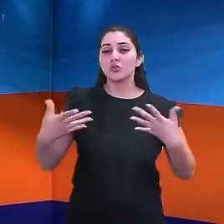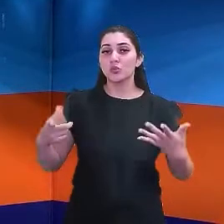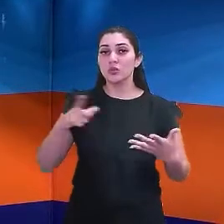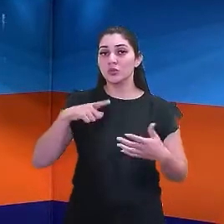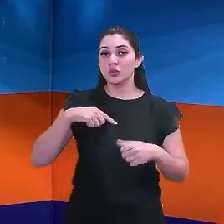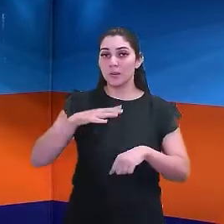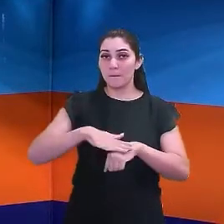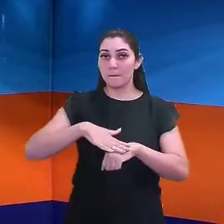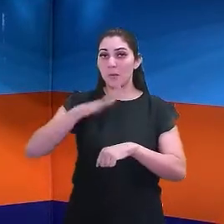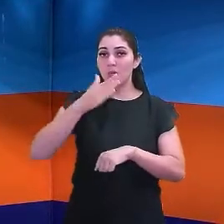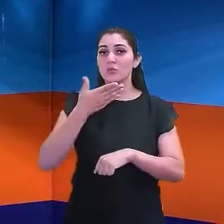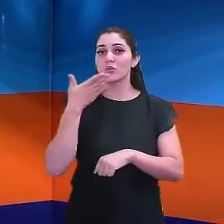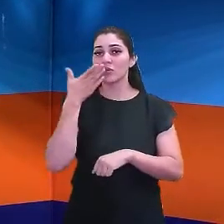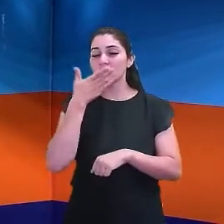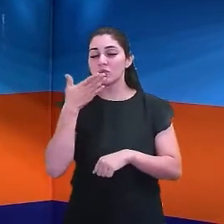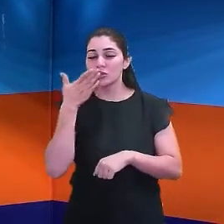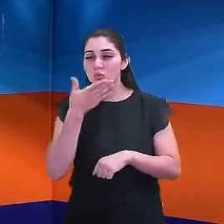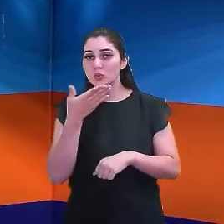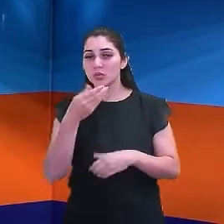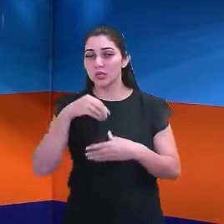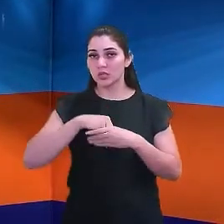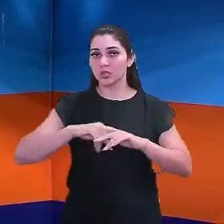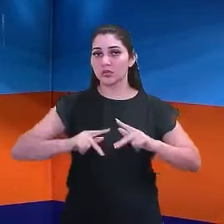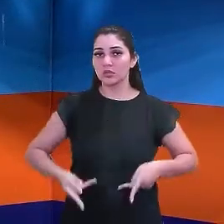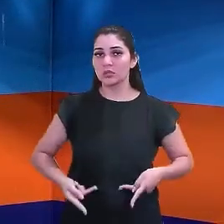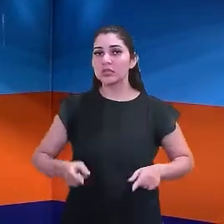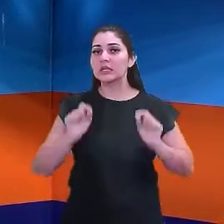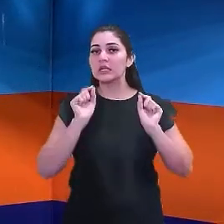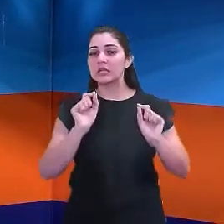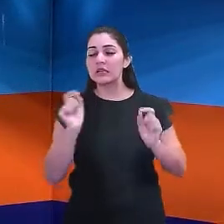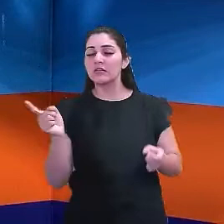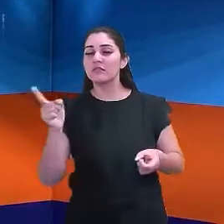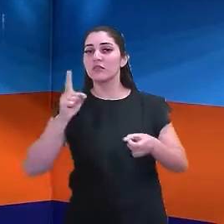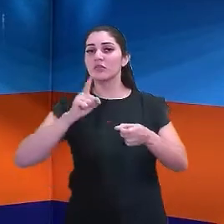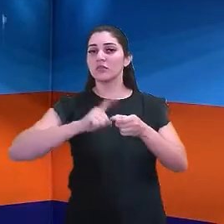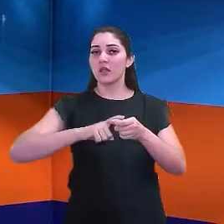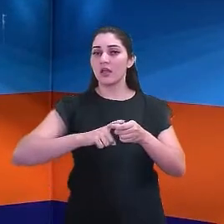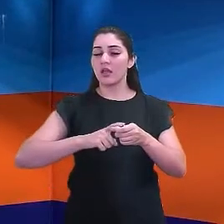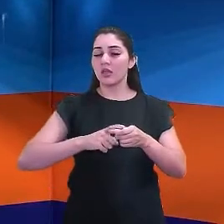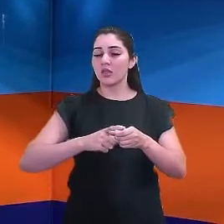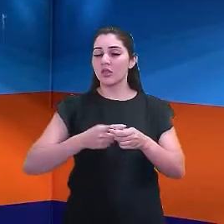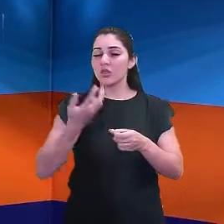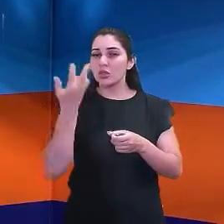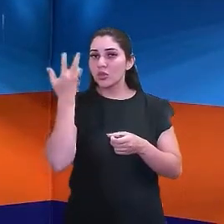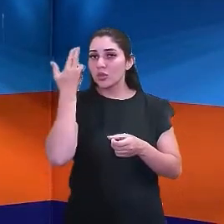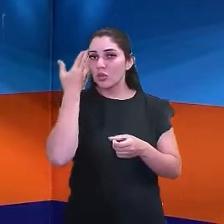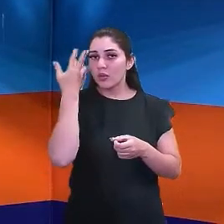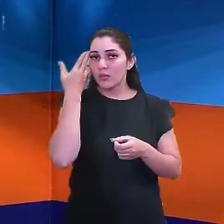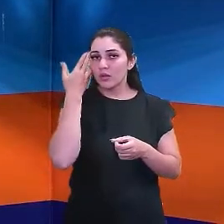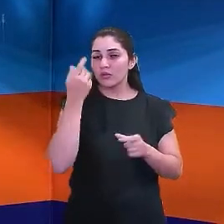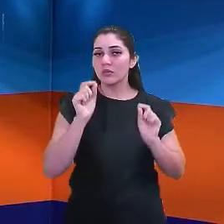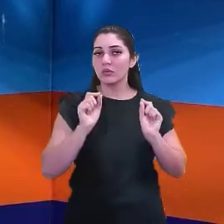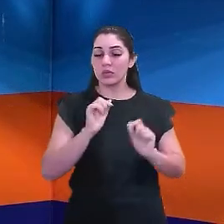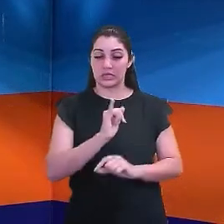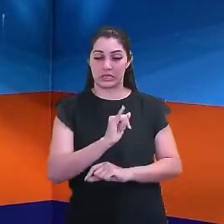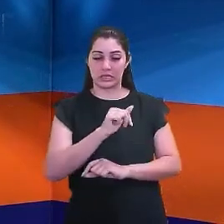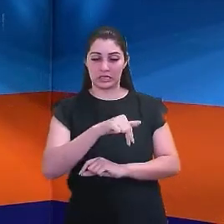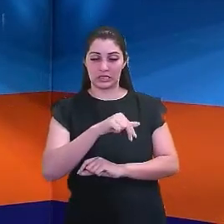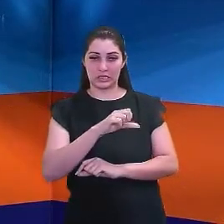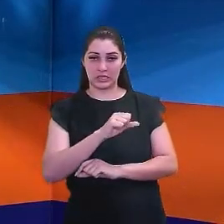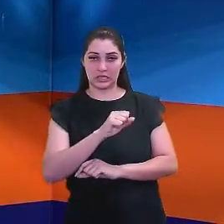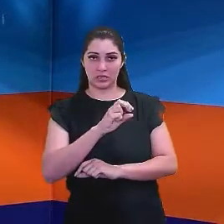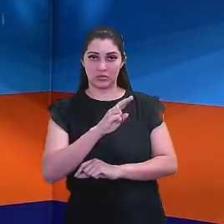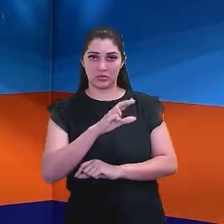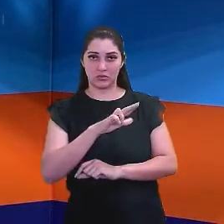açúcar, quem é que vai justamente fazer com que esse açúcar volte a níveis normais? Taxa glicêmica normal. A insulina. Ela vai lá